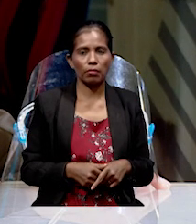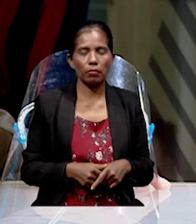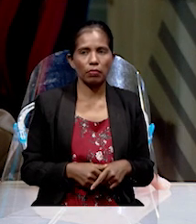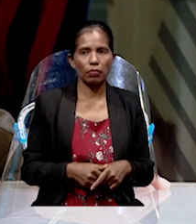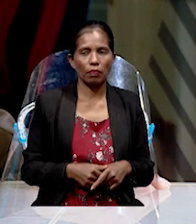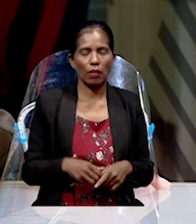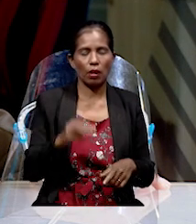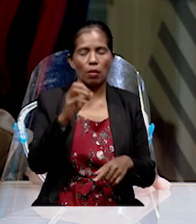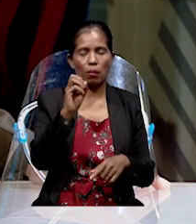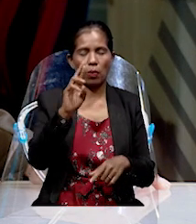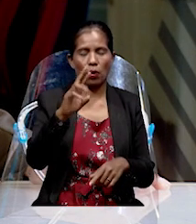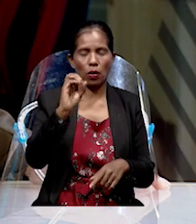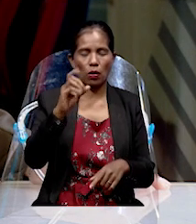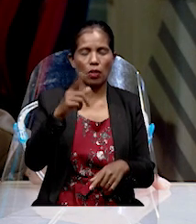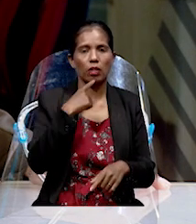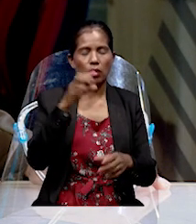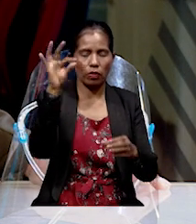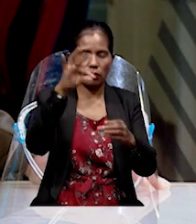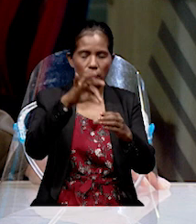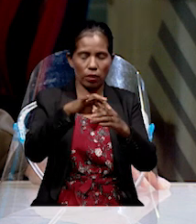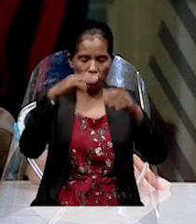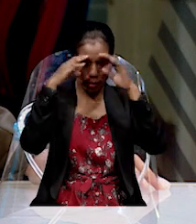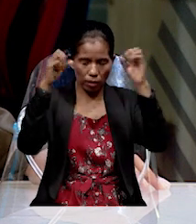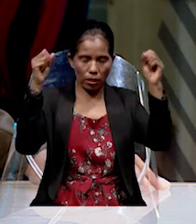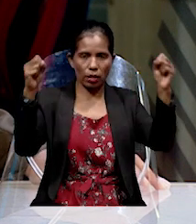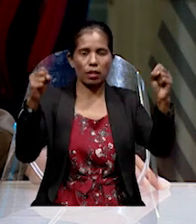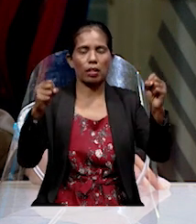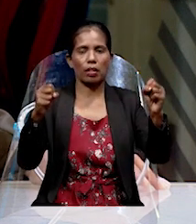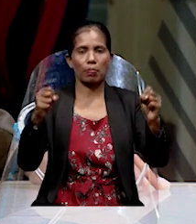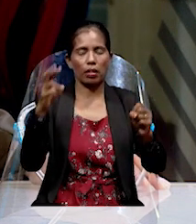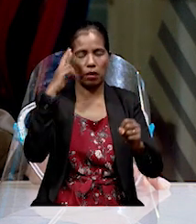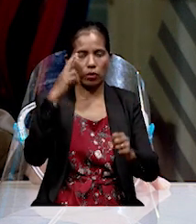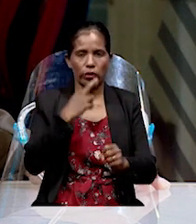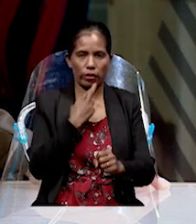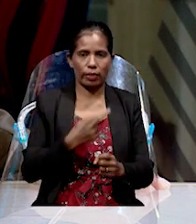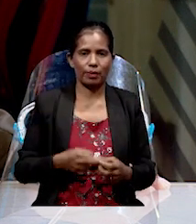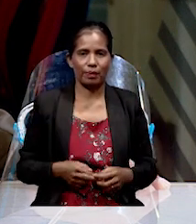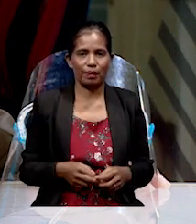Mucurasi se vota para candidato a presidente da República, José Hermes Horta.